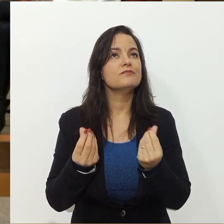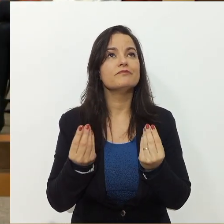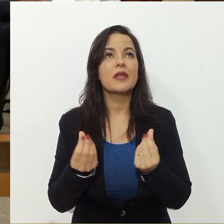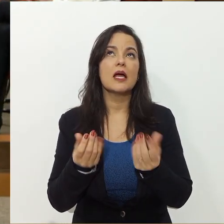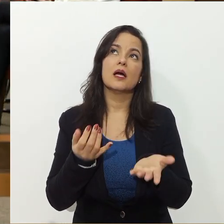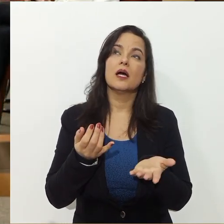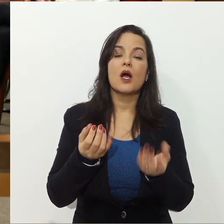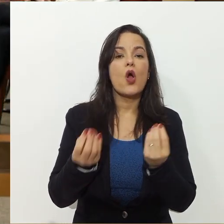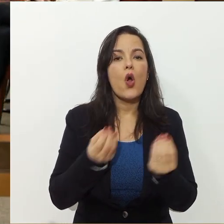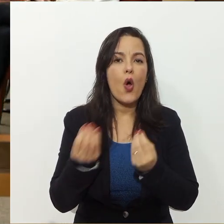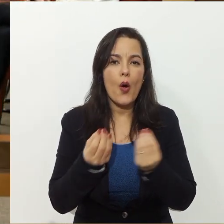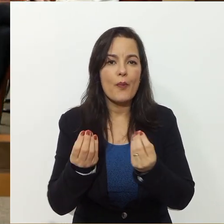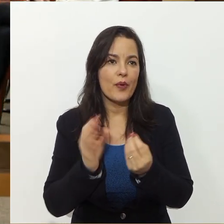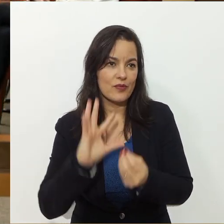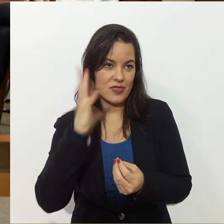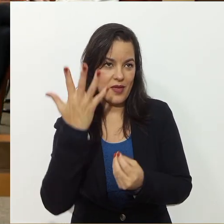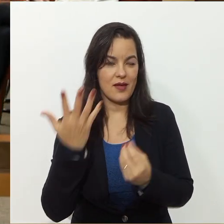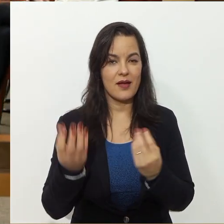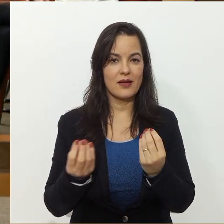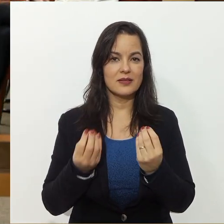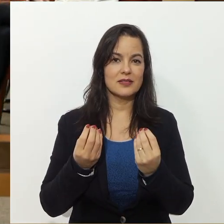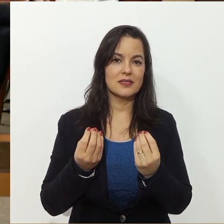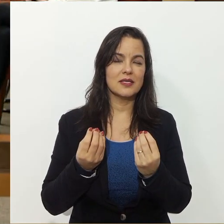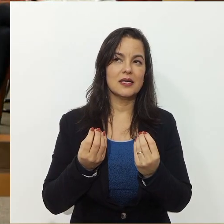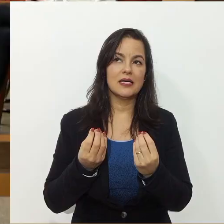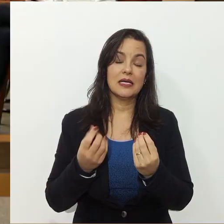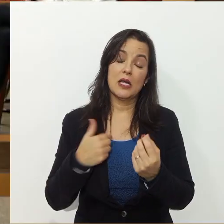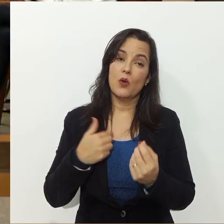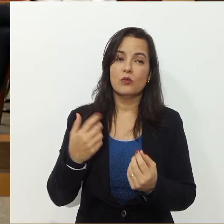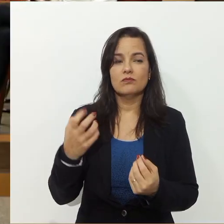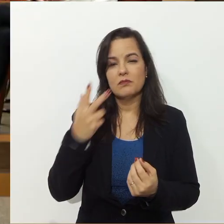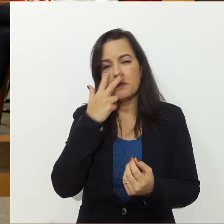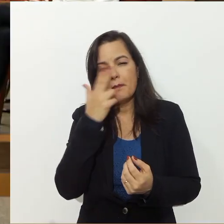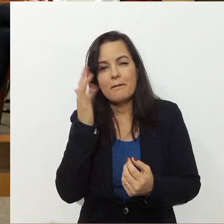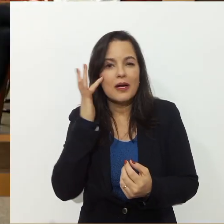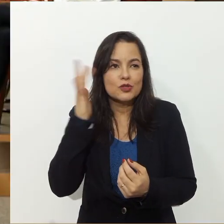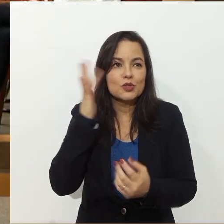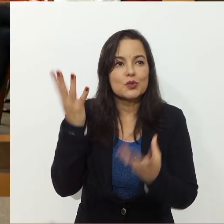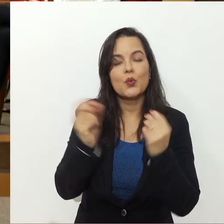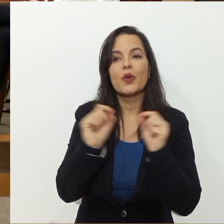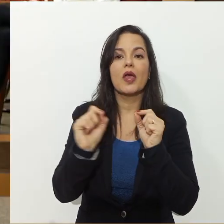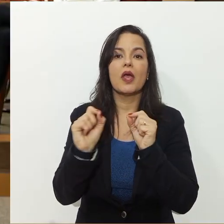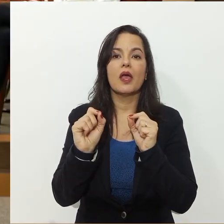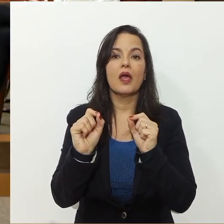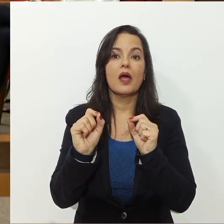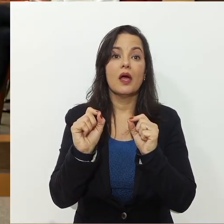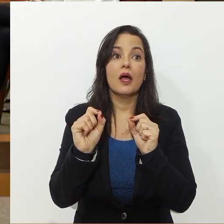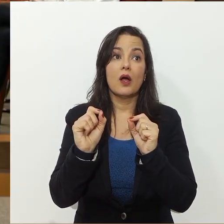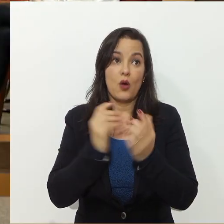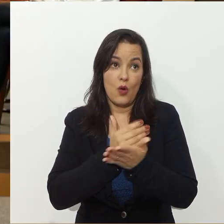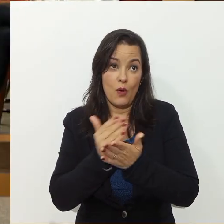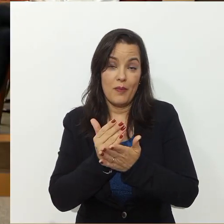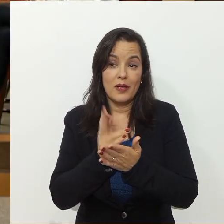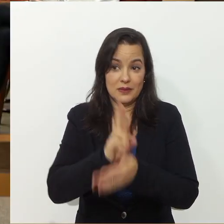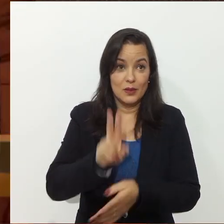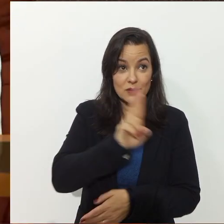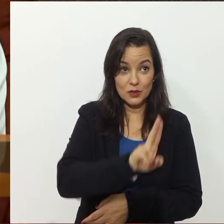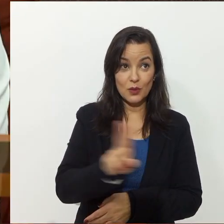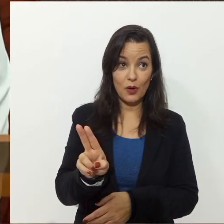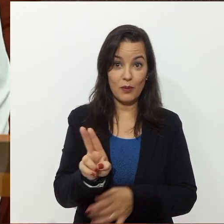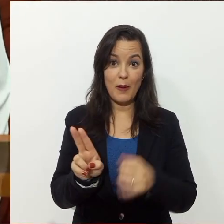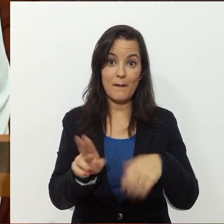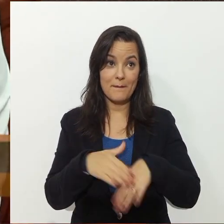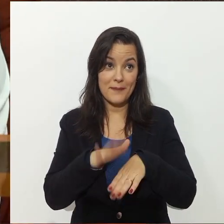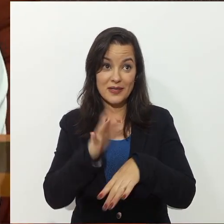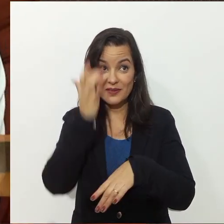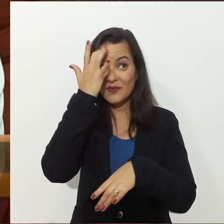como que funciona tudo isso. Acho que, de repente, pelo nome seria mais fácil, porque não é só você dizer